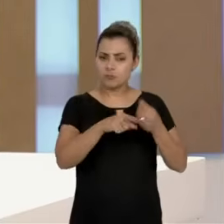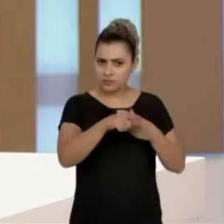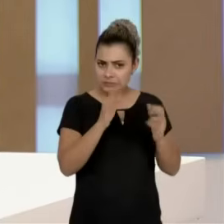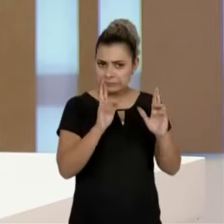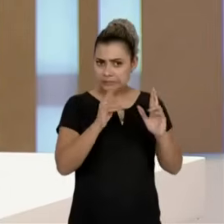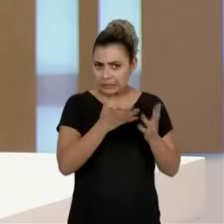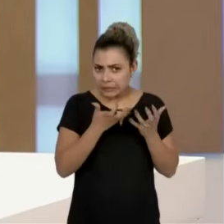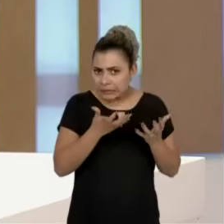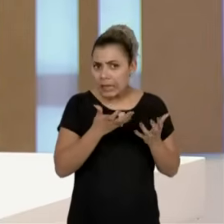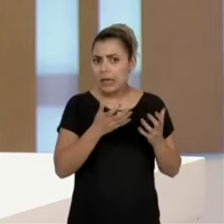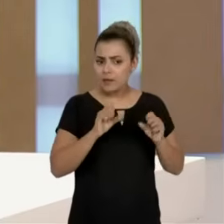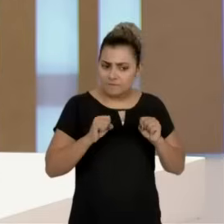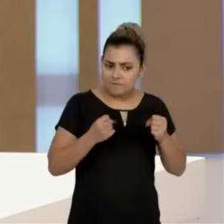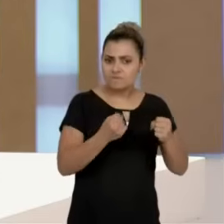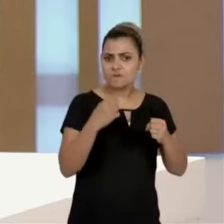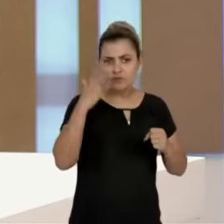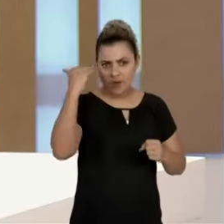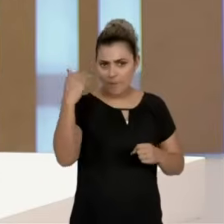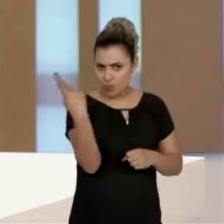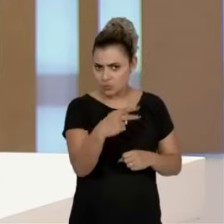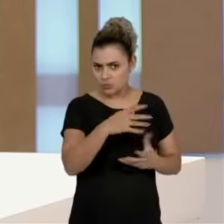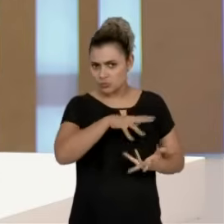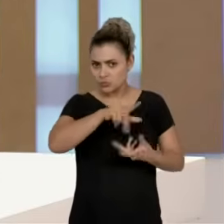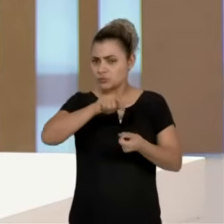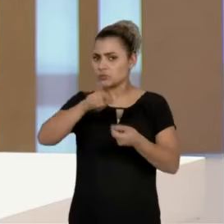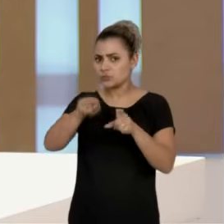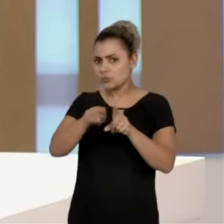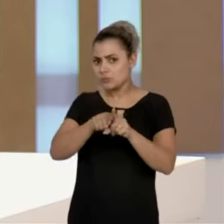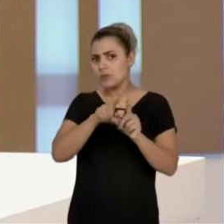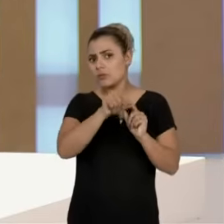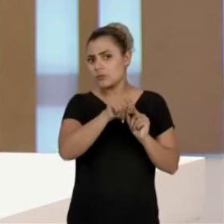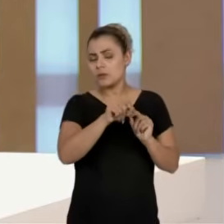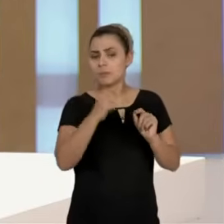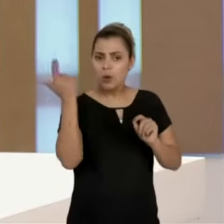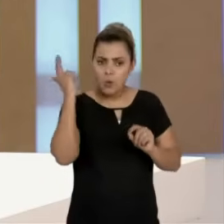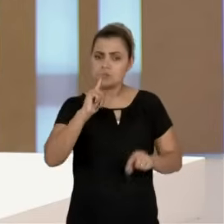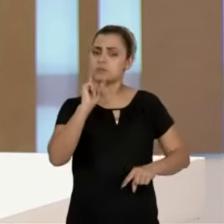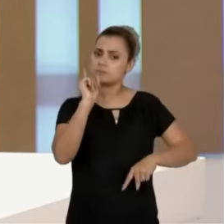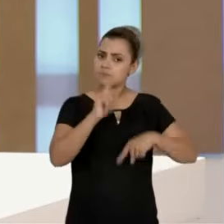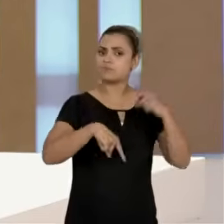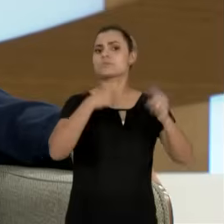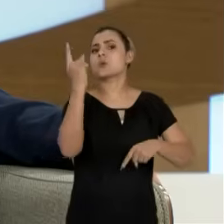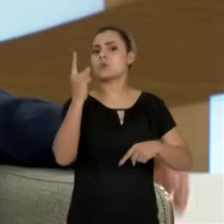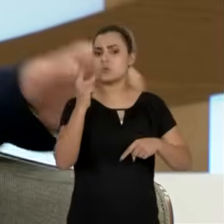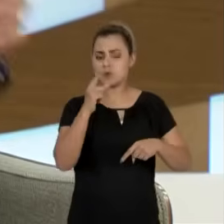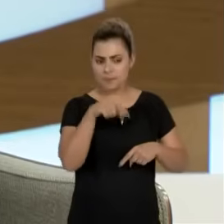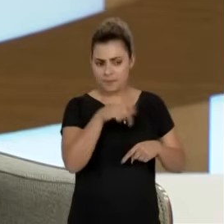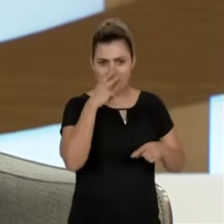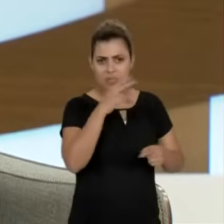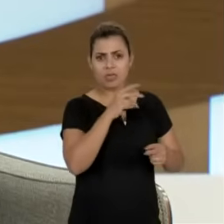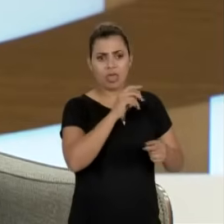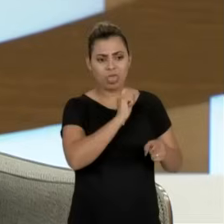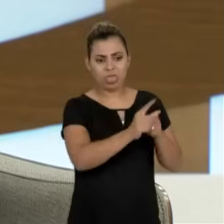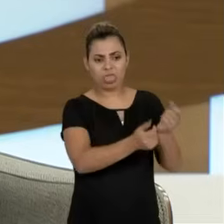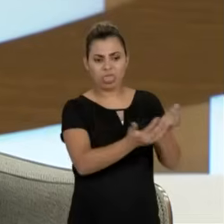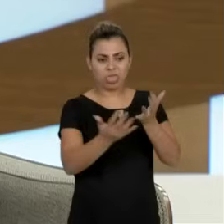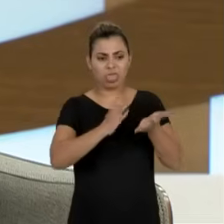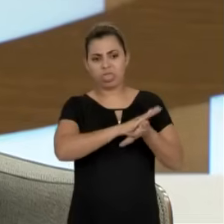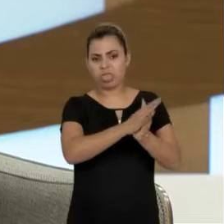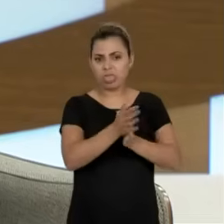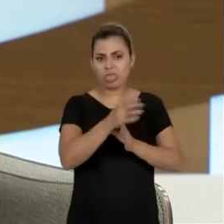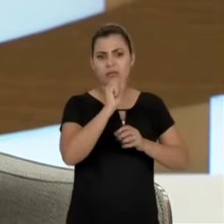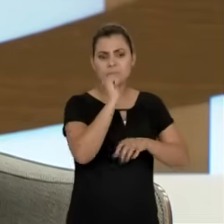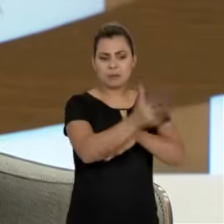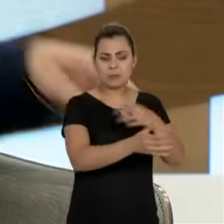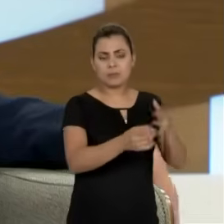usar essa força que você tem internacionalmente para fazer com que esse caso não termine da forma